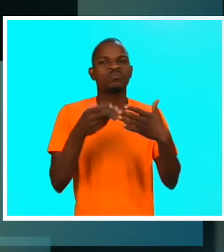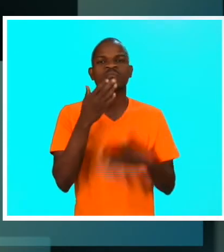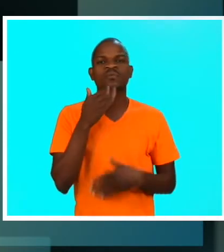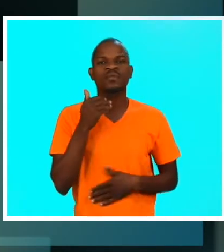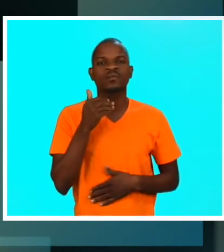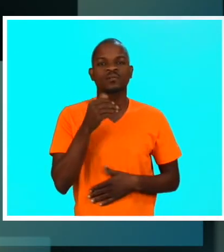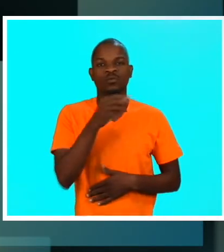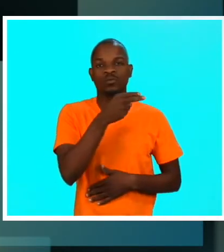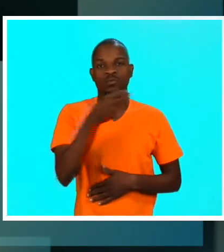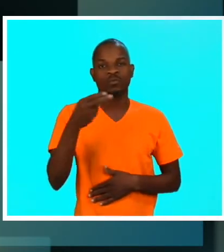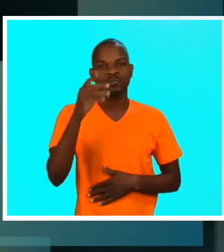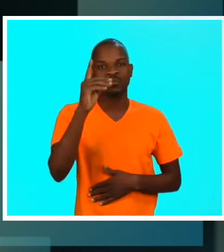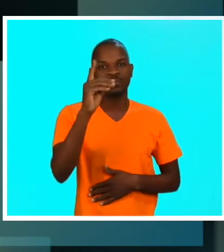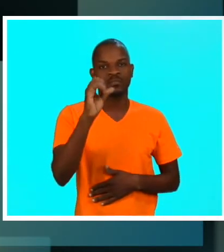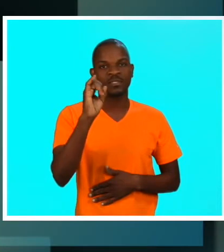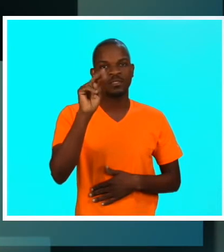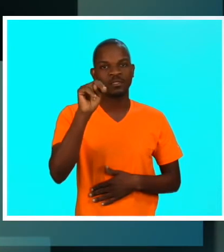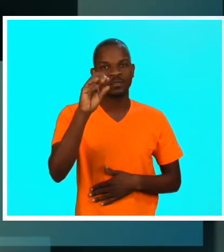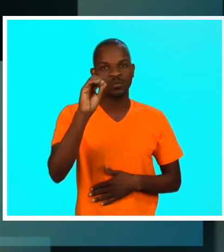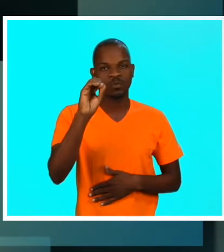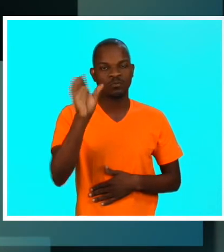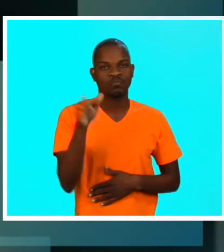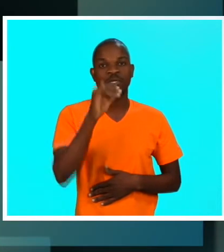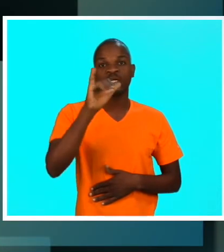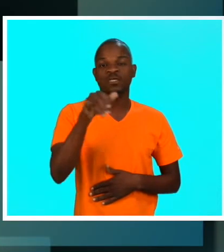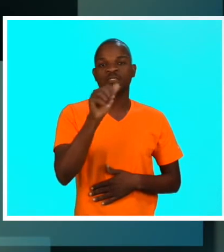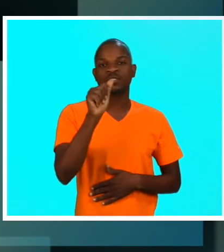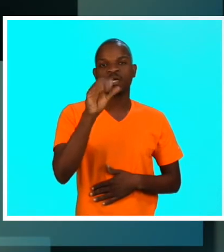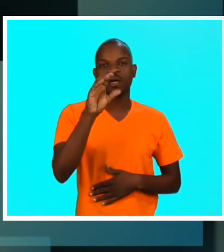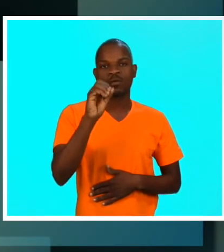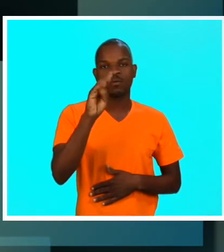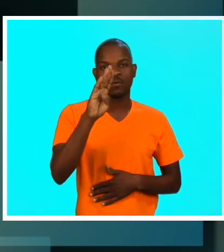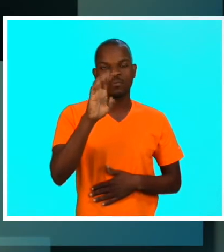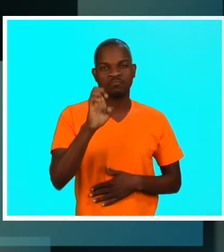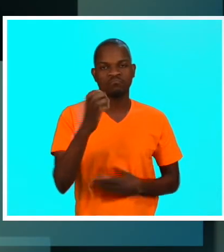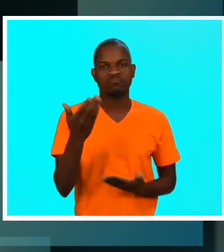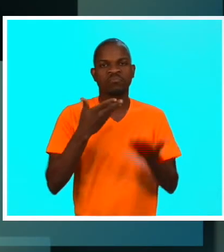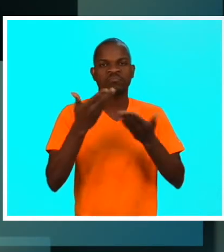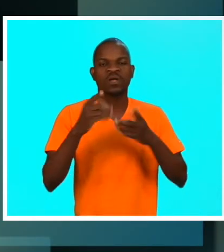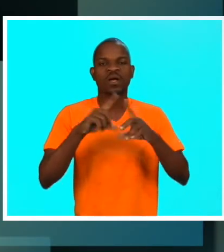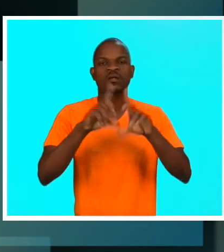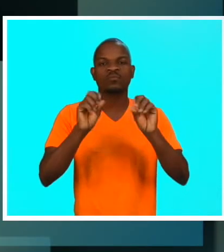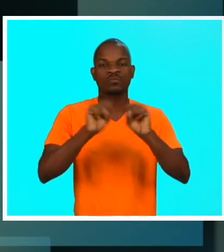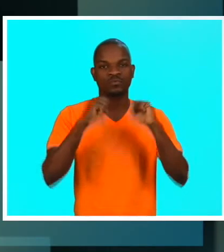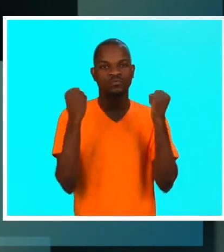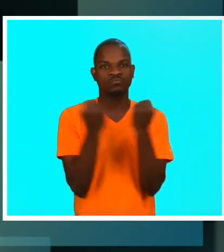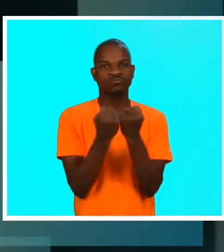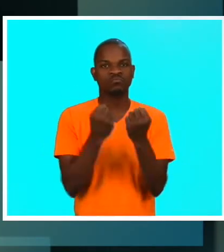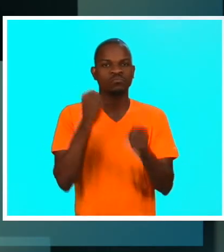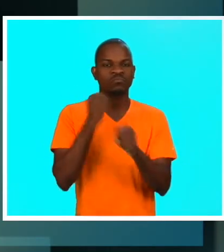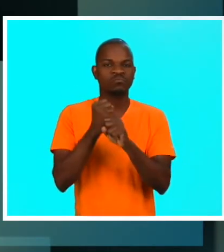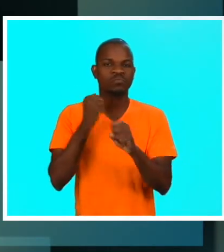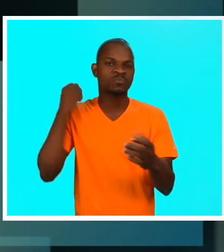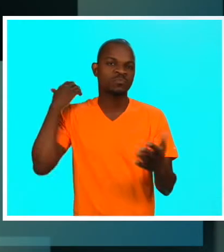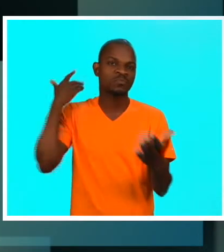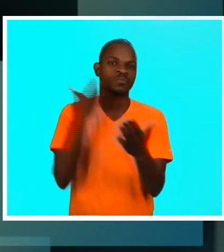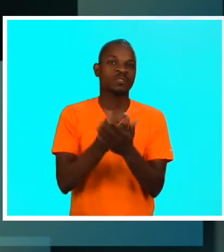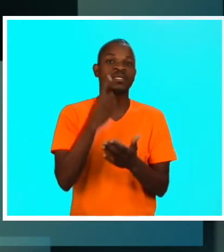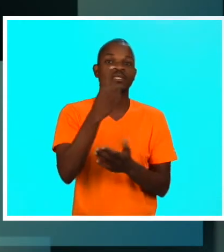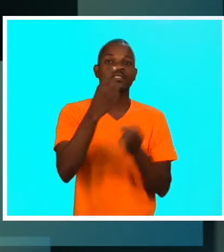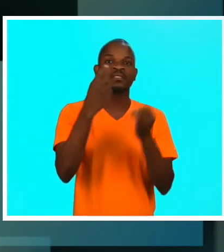dos programas, Descasso. Falo do Dino Jacob e vamos falar em torno desta acriminação que trabalha